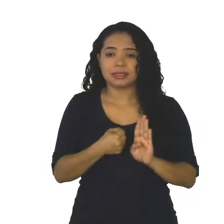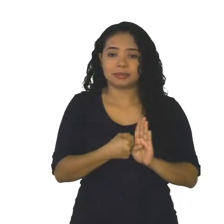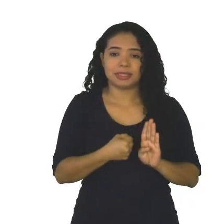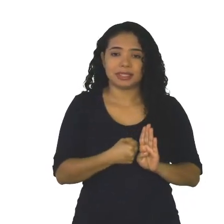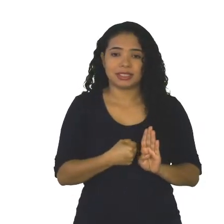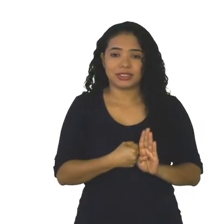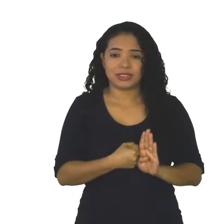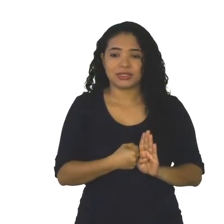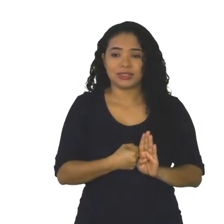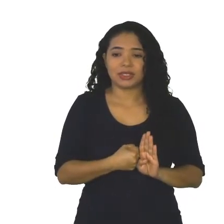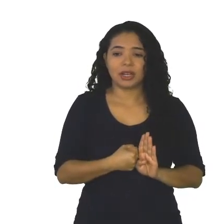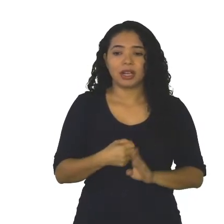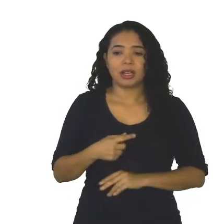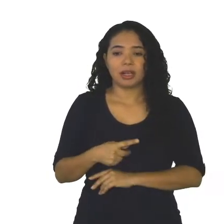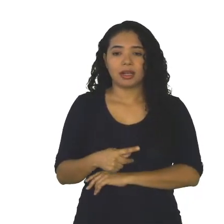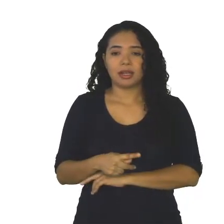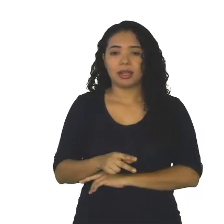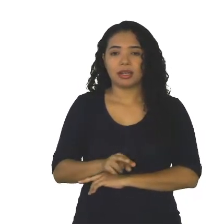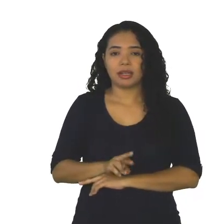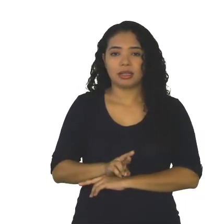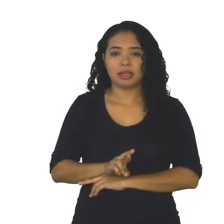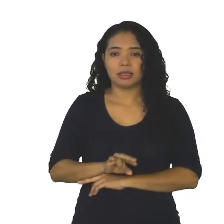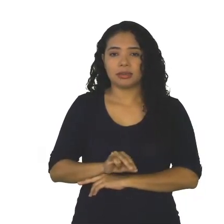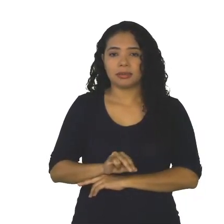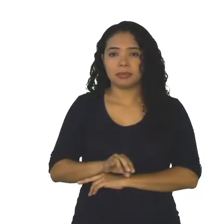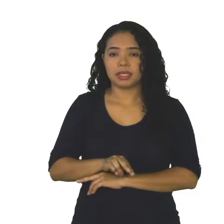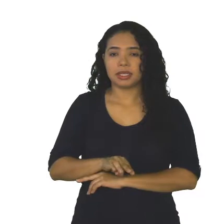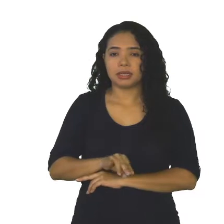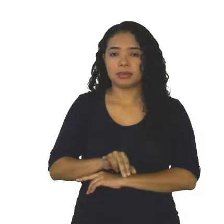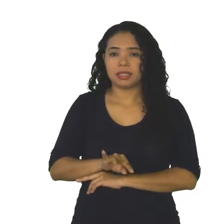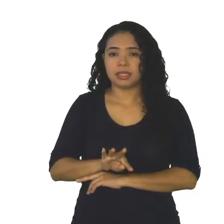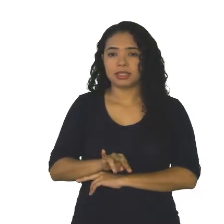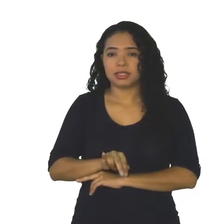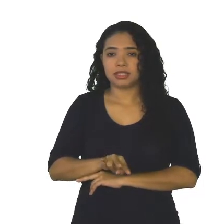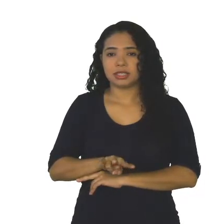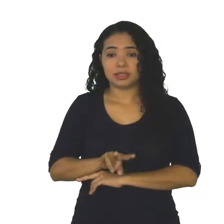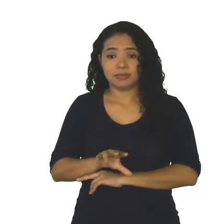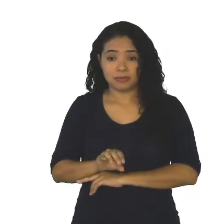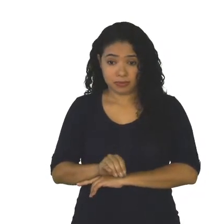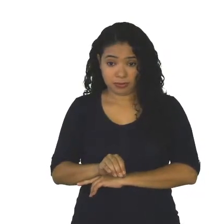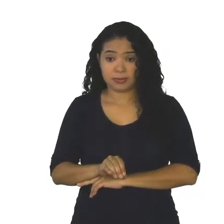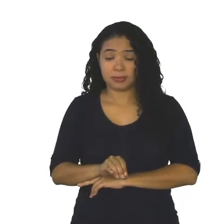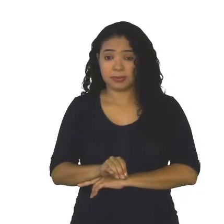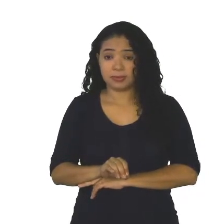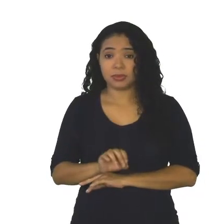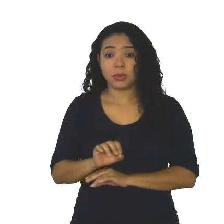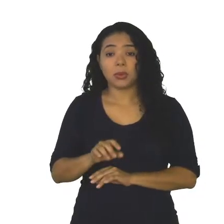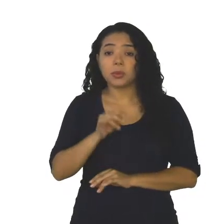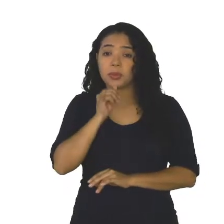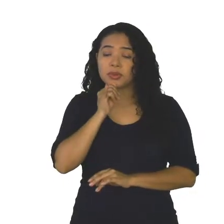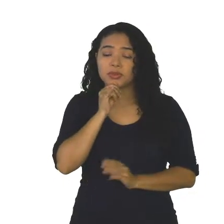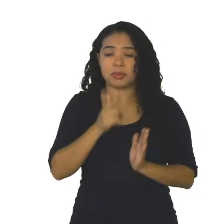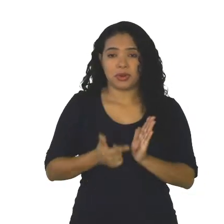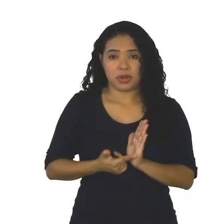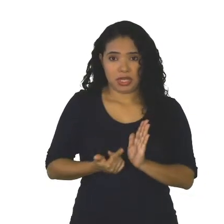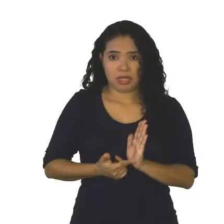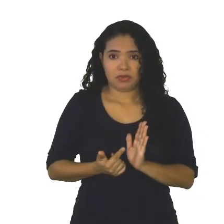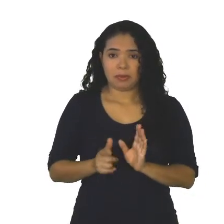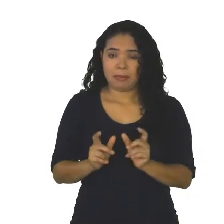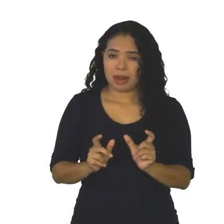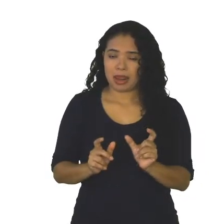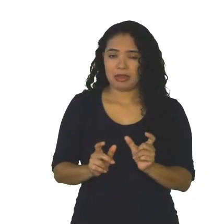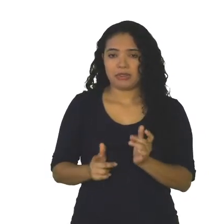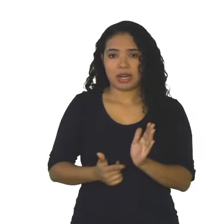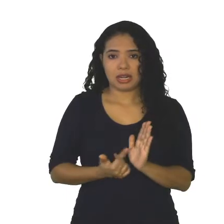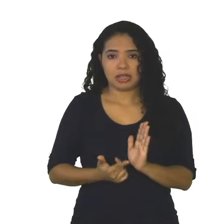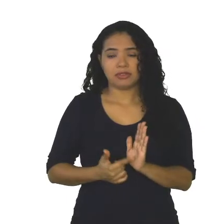que é o quê? O que não tem origem em outro já existente da língua. Exemplo, livro. A palavra livro é